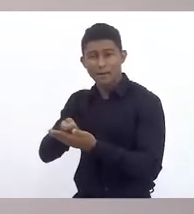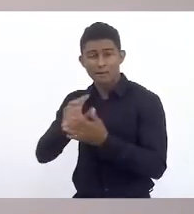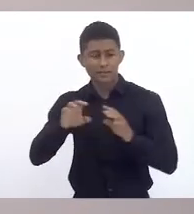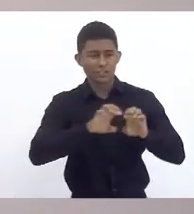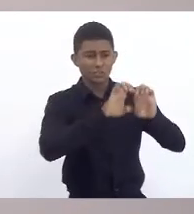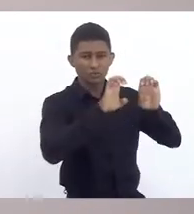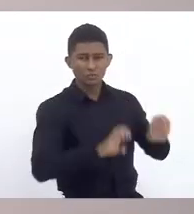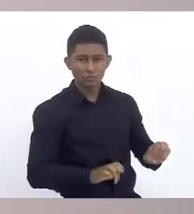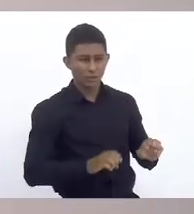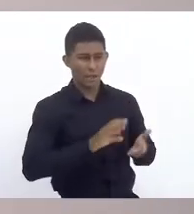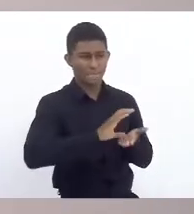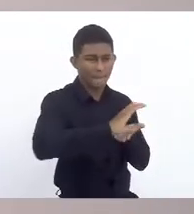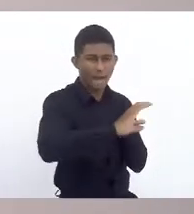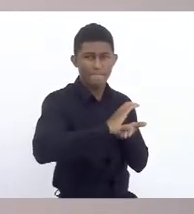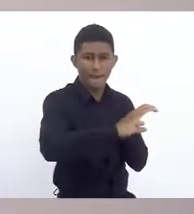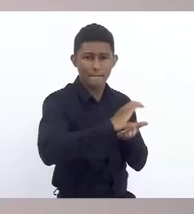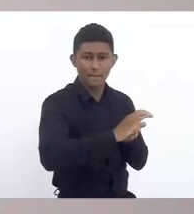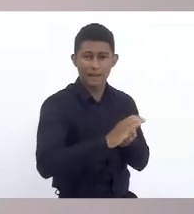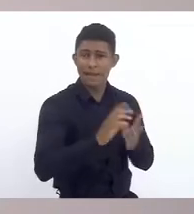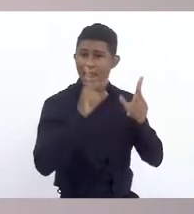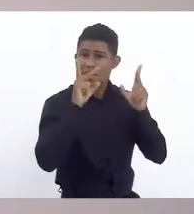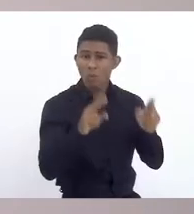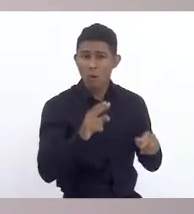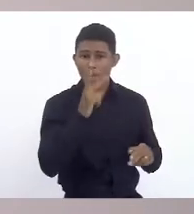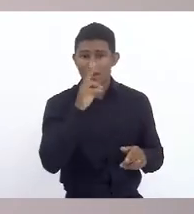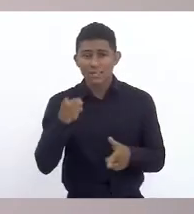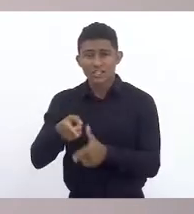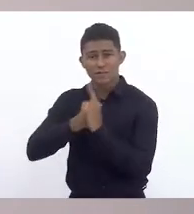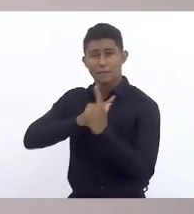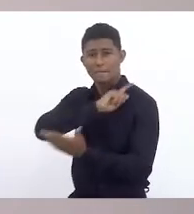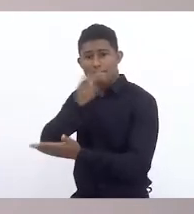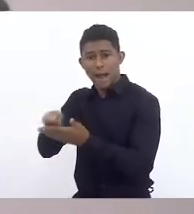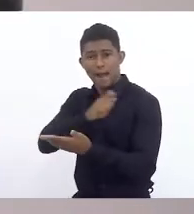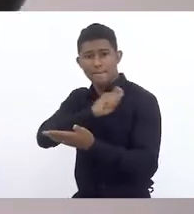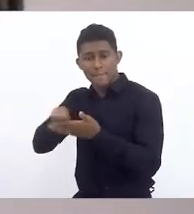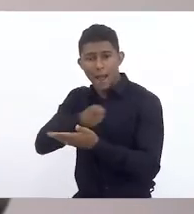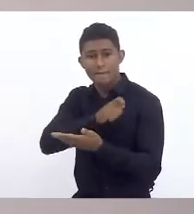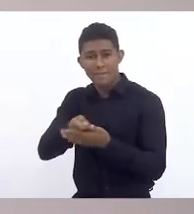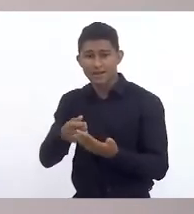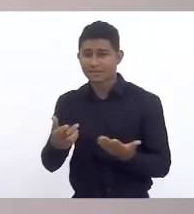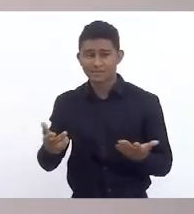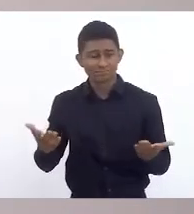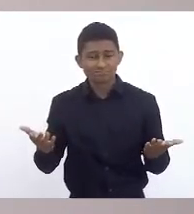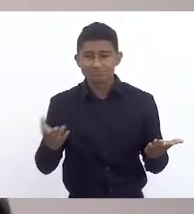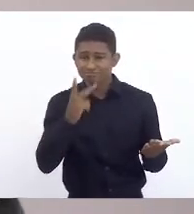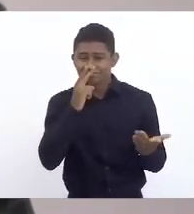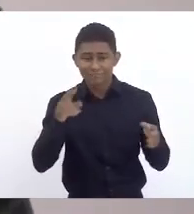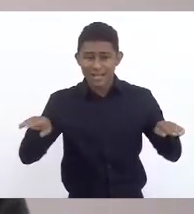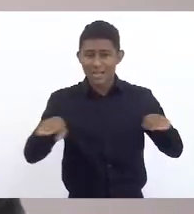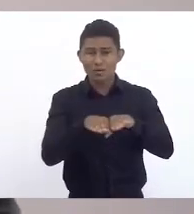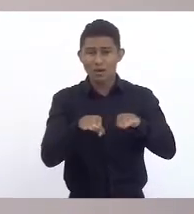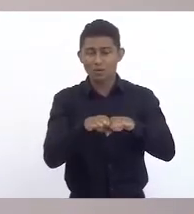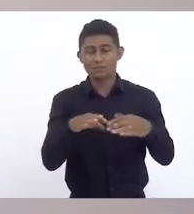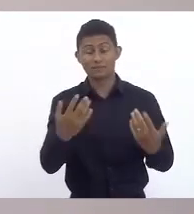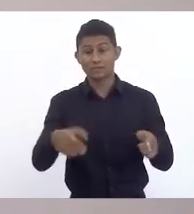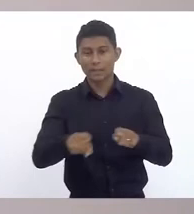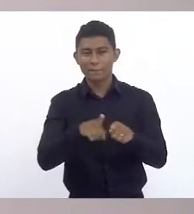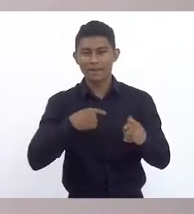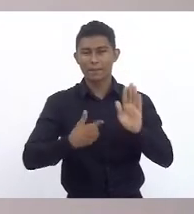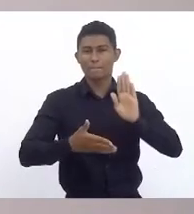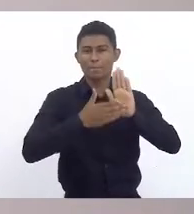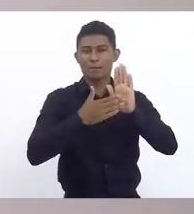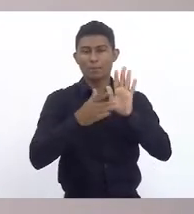brasileiro. Então, inclusive propus, deputada Marta, para o deputado Valdec, um projeto, viu, deputado? Não é um